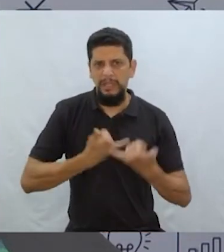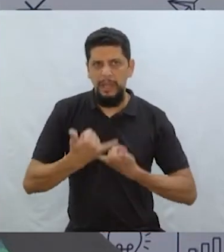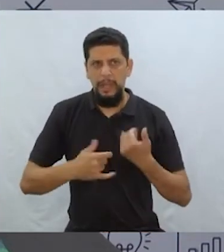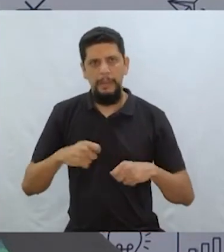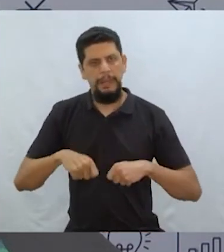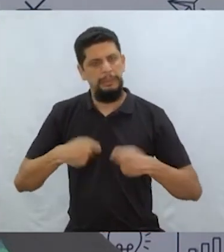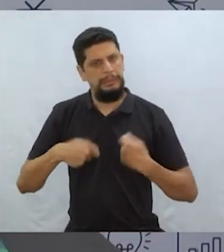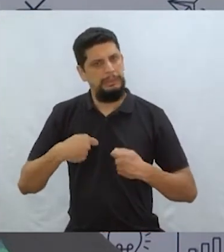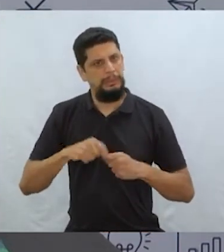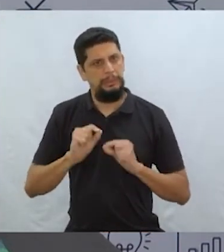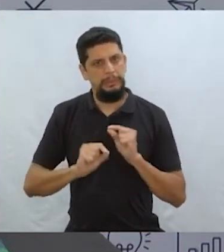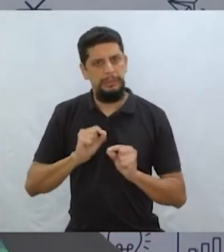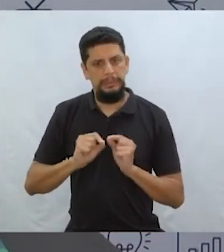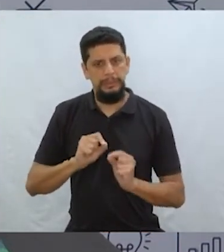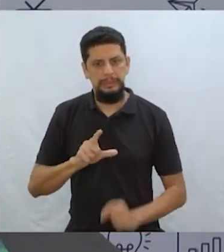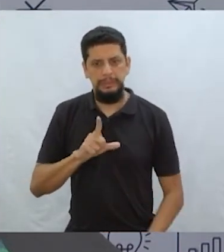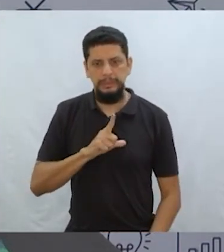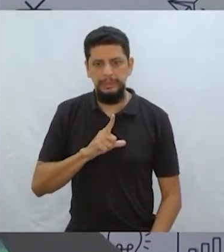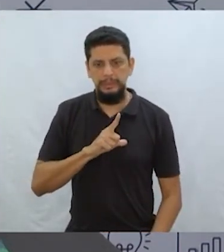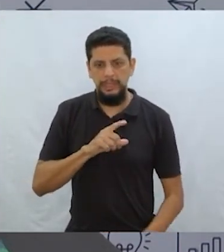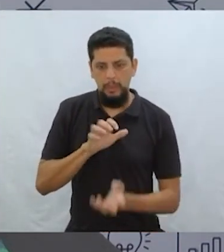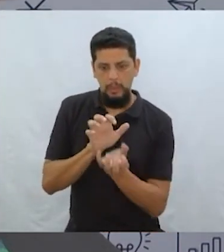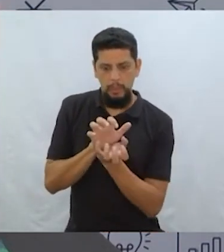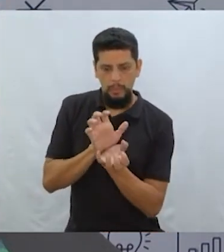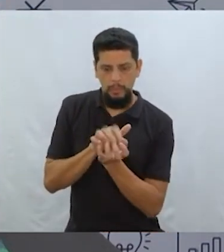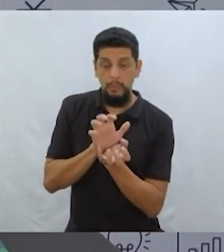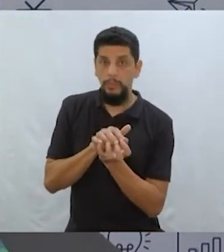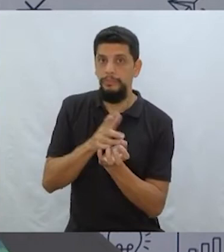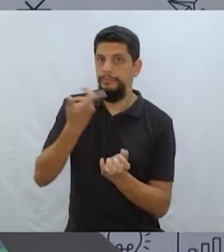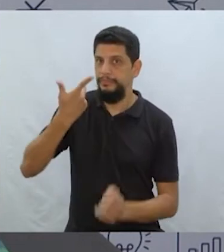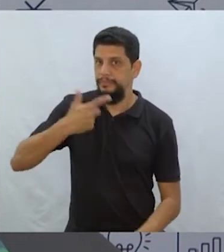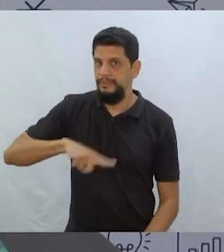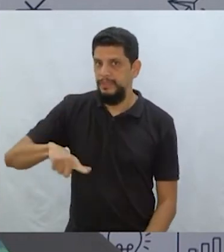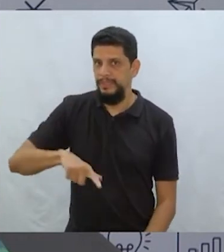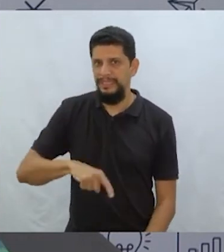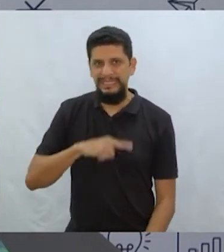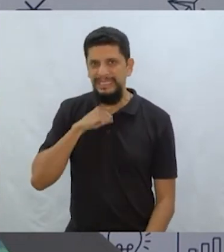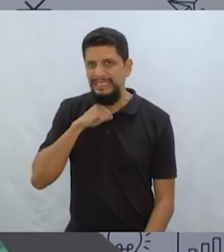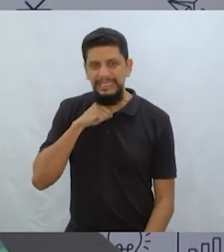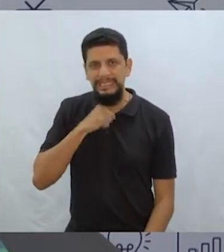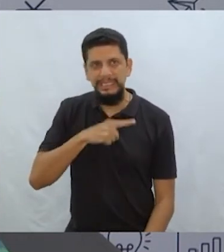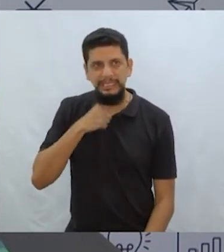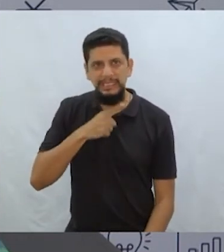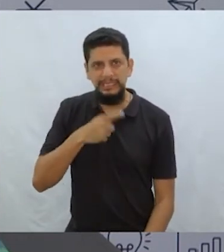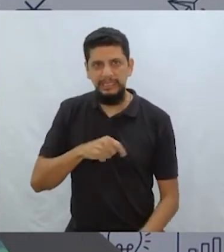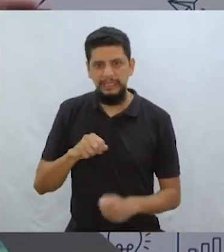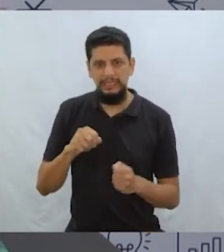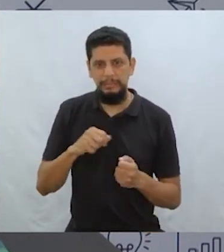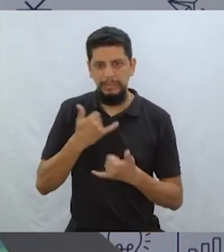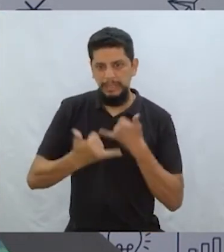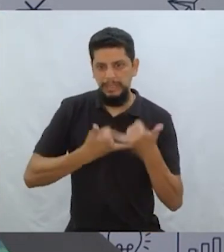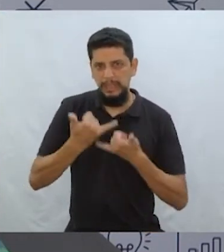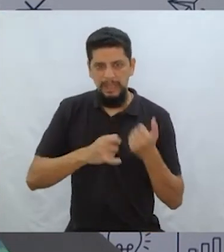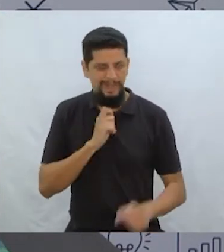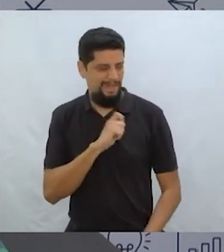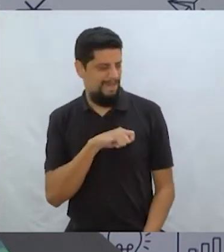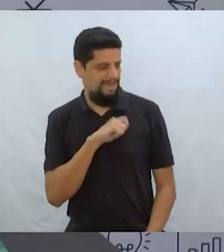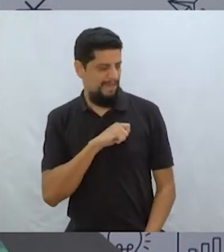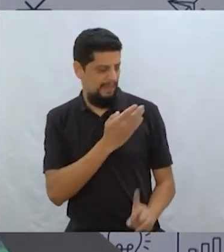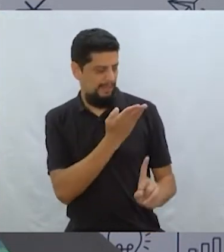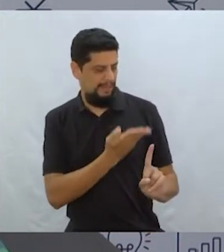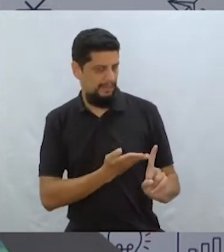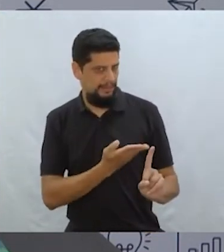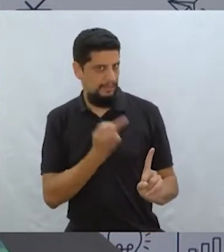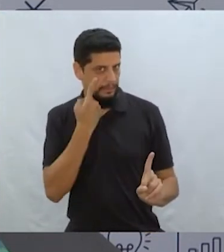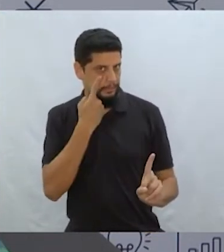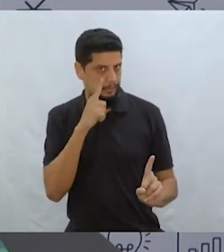brincadeiras ele precisaria ter o quê ter a dentadura de volta porque ninguém mais fazia a brincadeira do copo